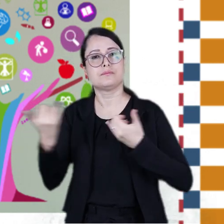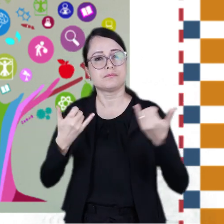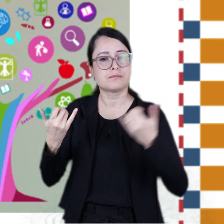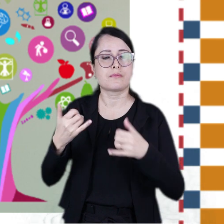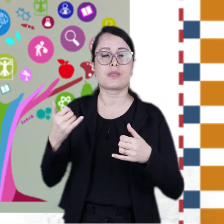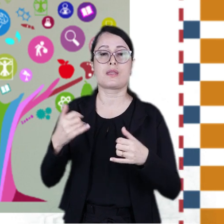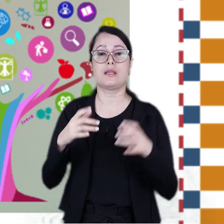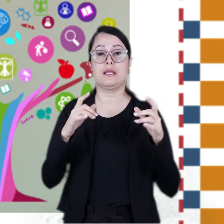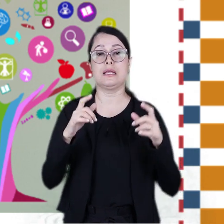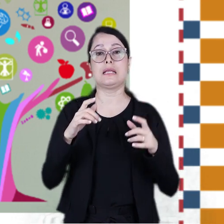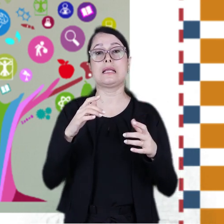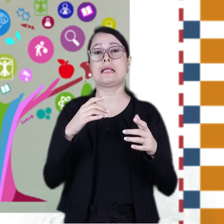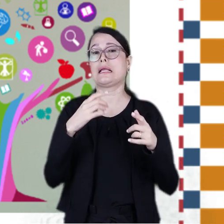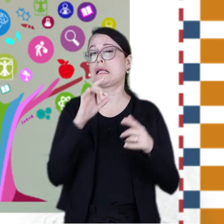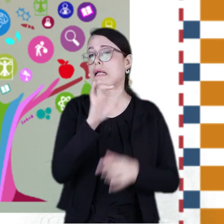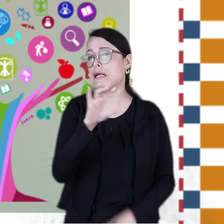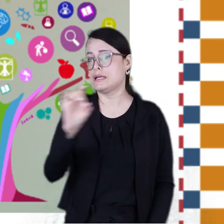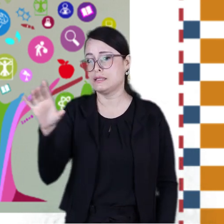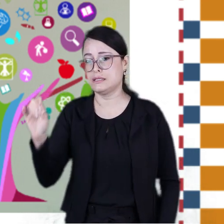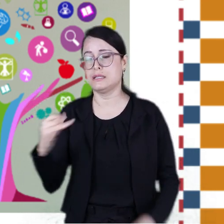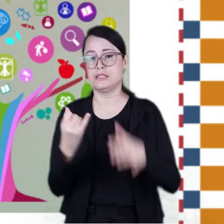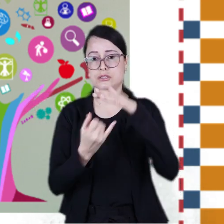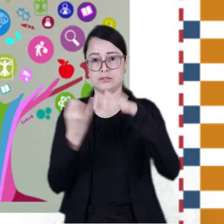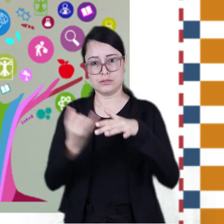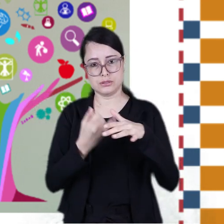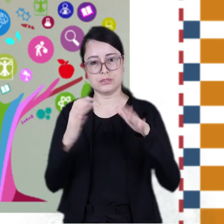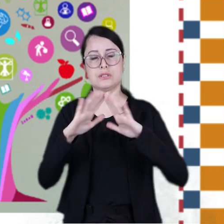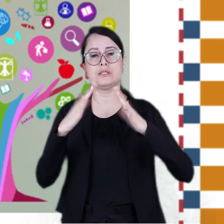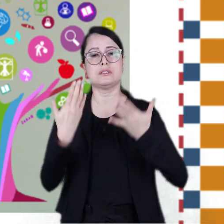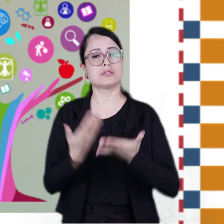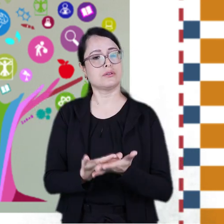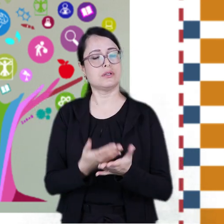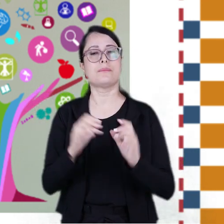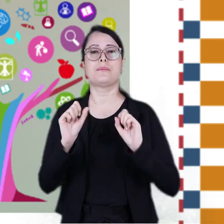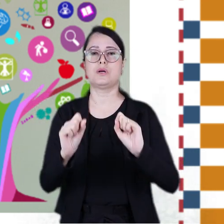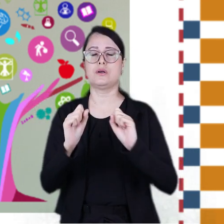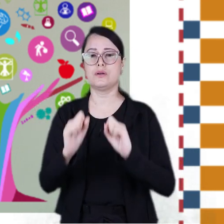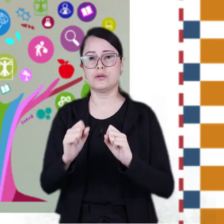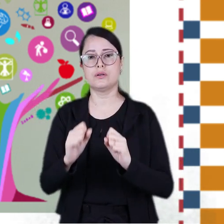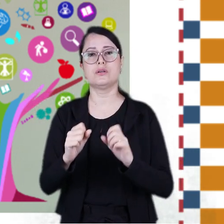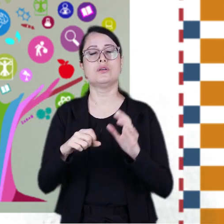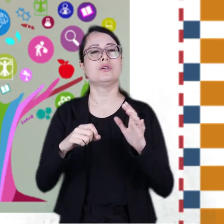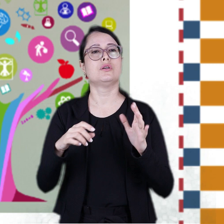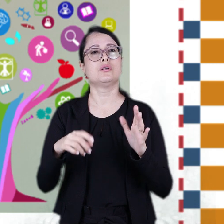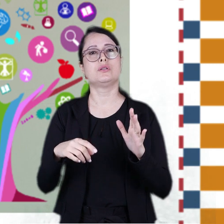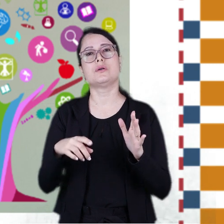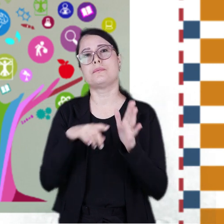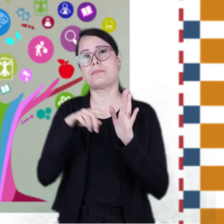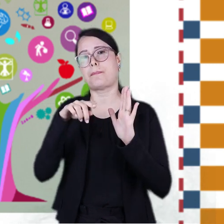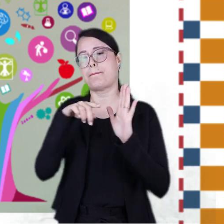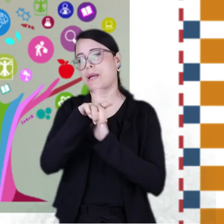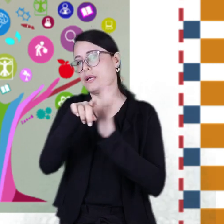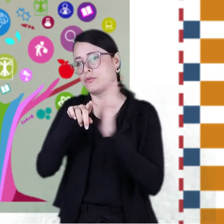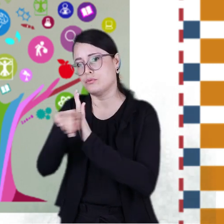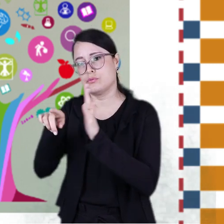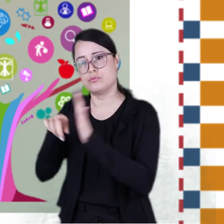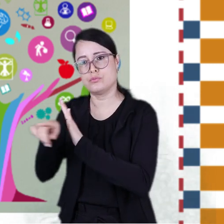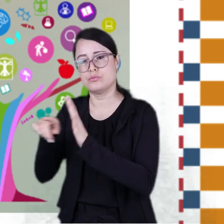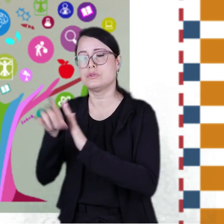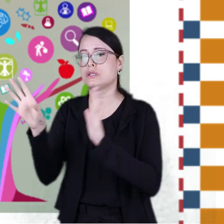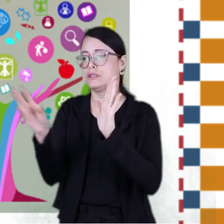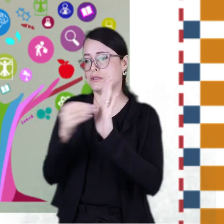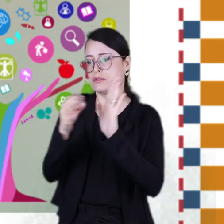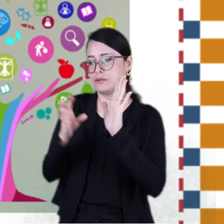fazer para chegar, né, então ele está amparado do suporte dessas unidades curriculares, de modo que ele possa sinalizar